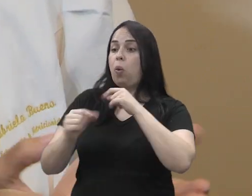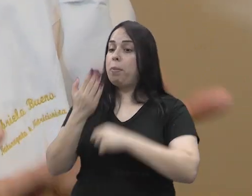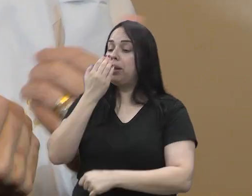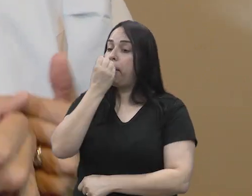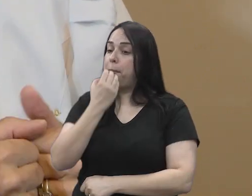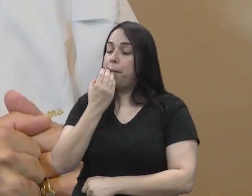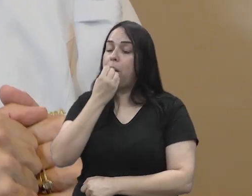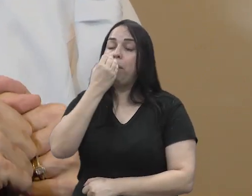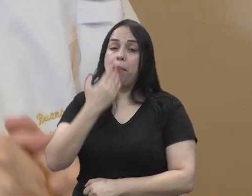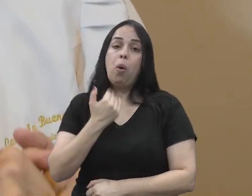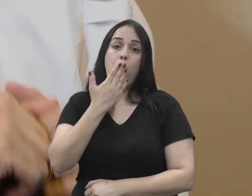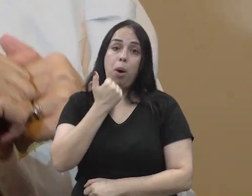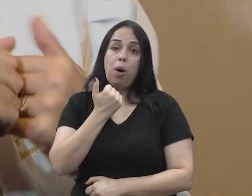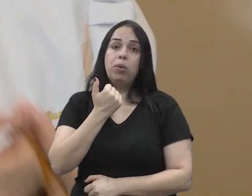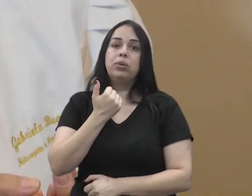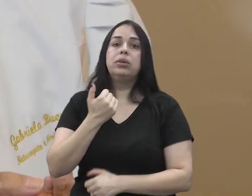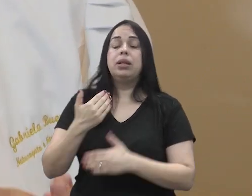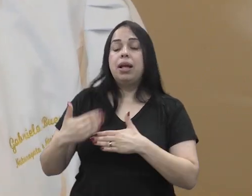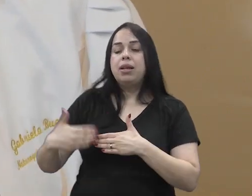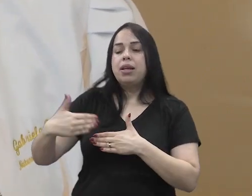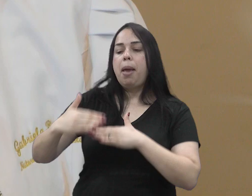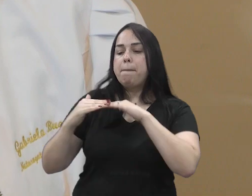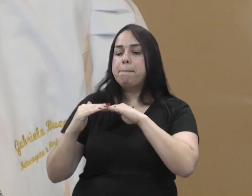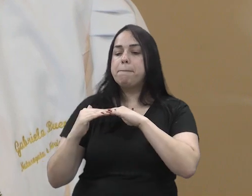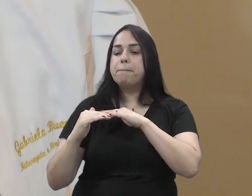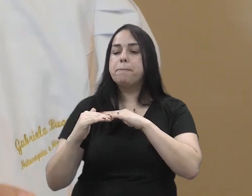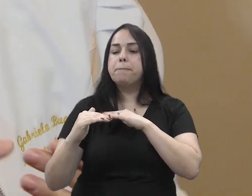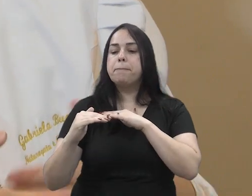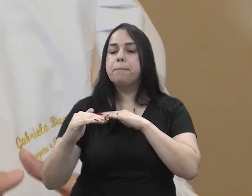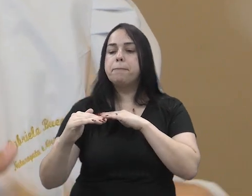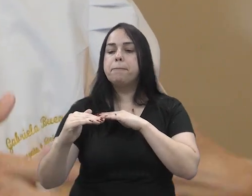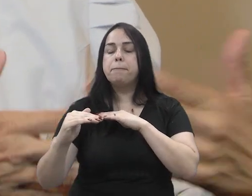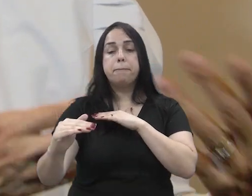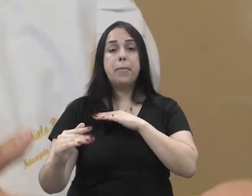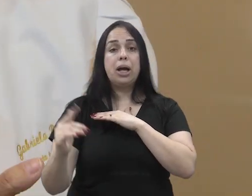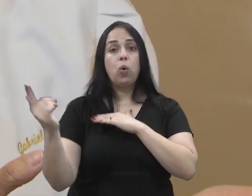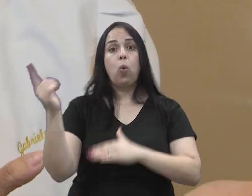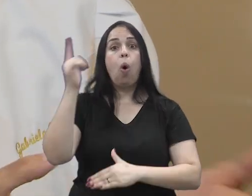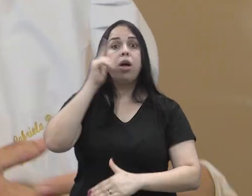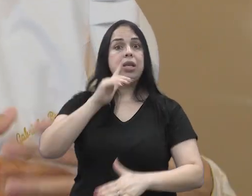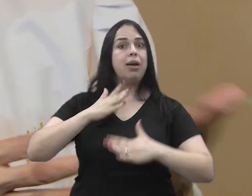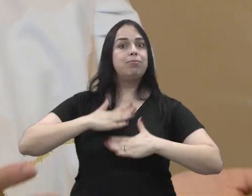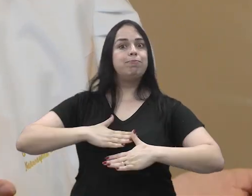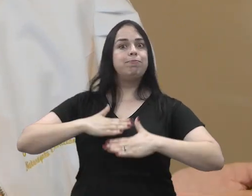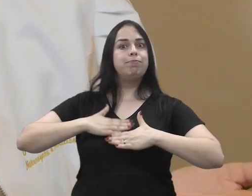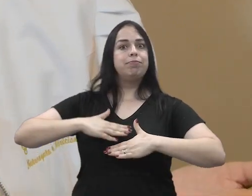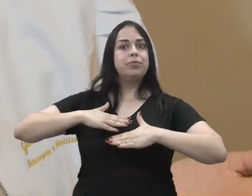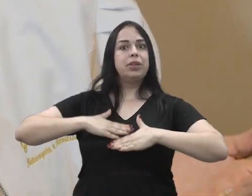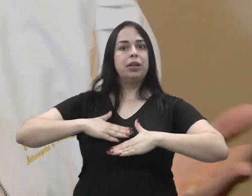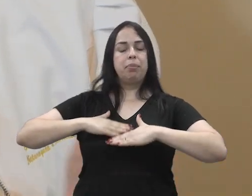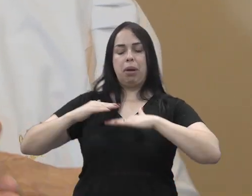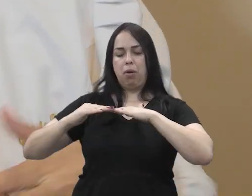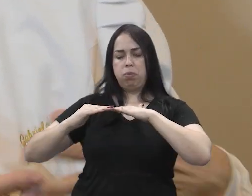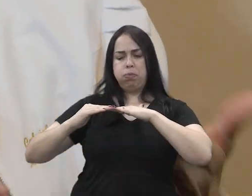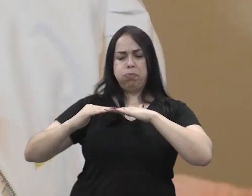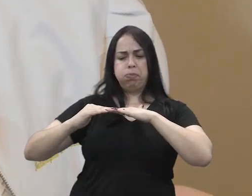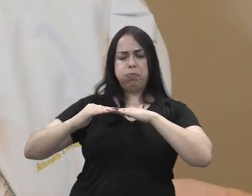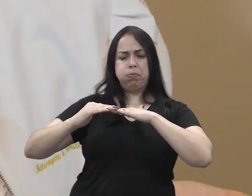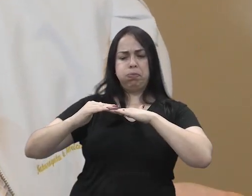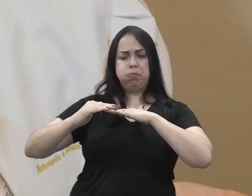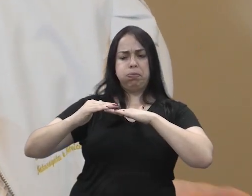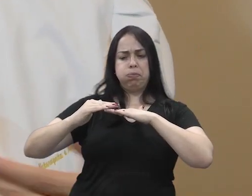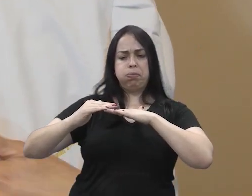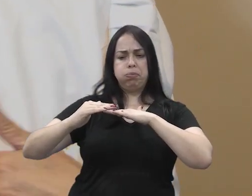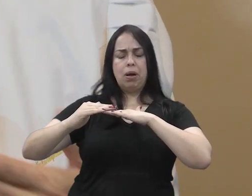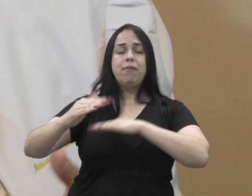muito tempo. Então é mais fácil você ter um processo sustentável, que você consiga fazer tranquilamente, para você fazer por muito